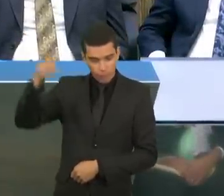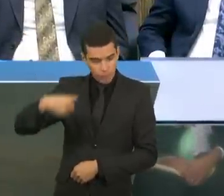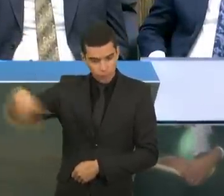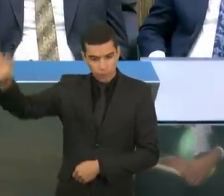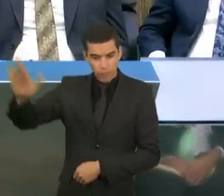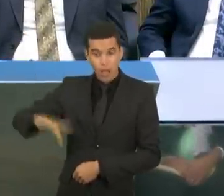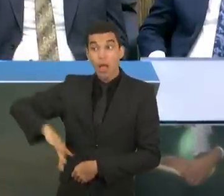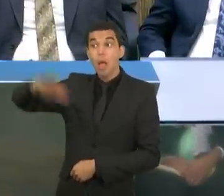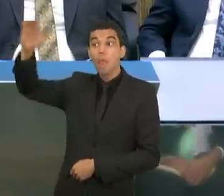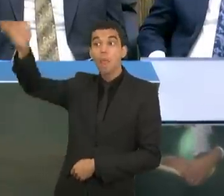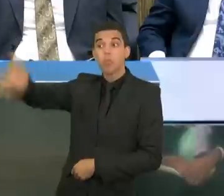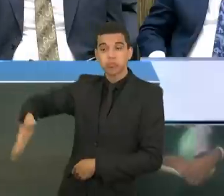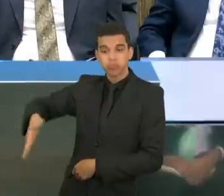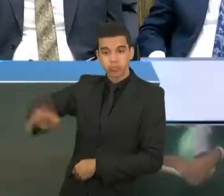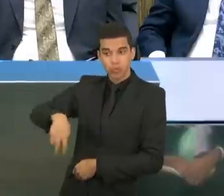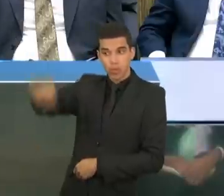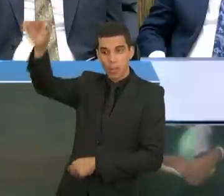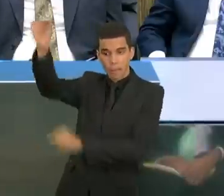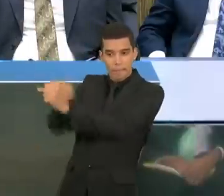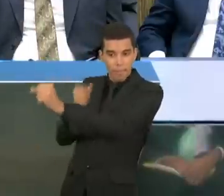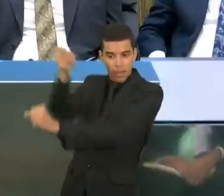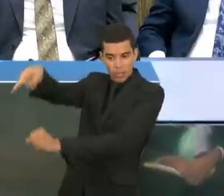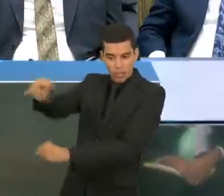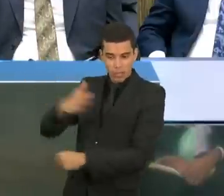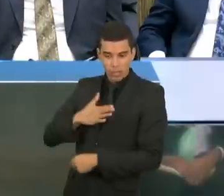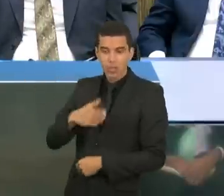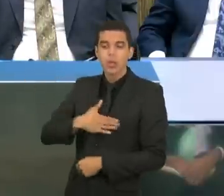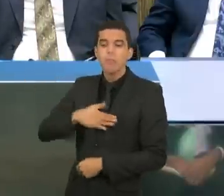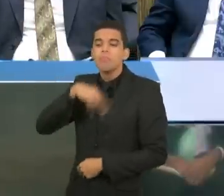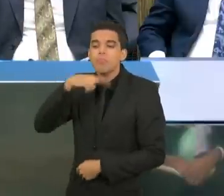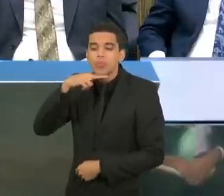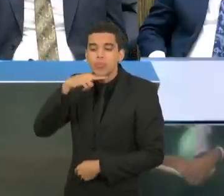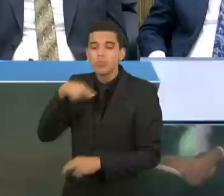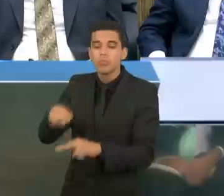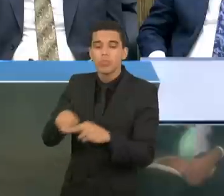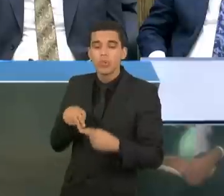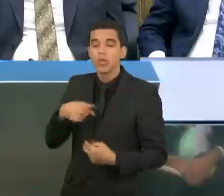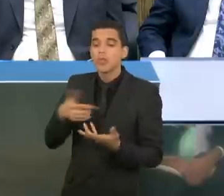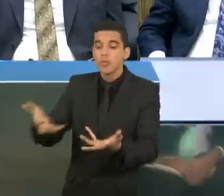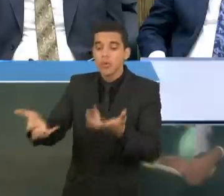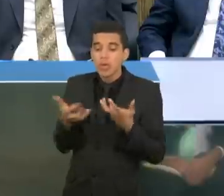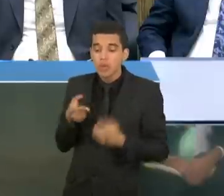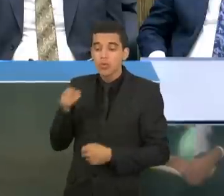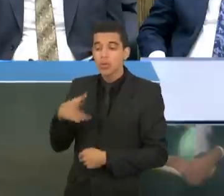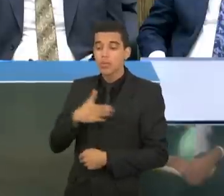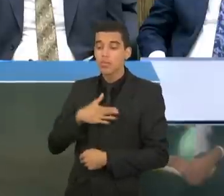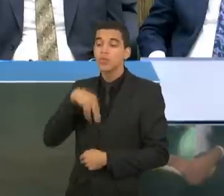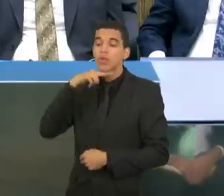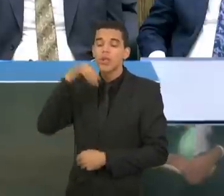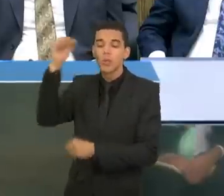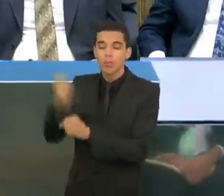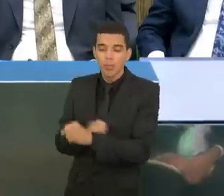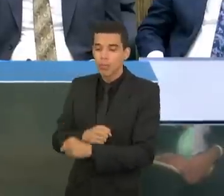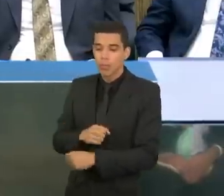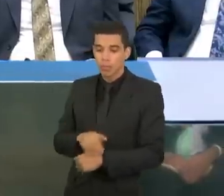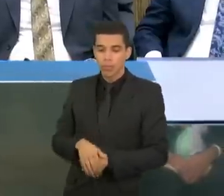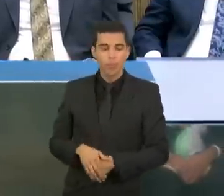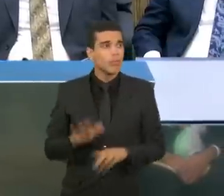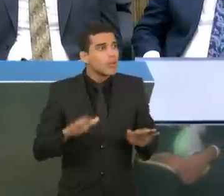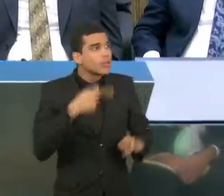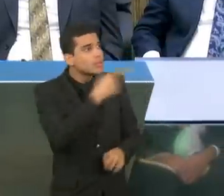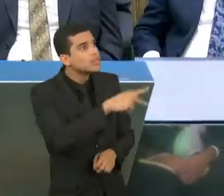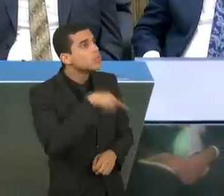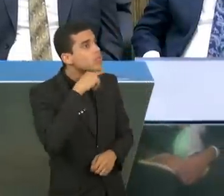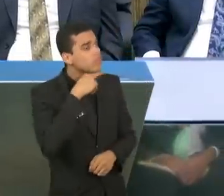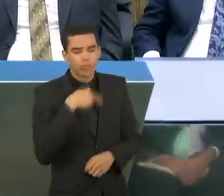e mata ele, porque eu quero ele morto. Mas é seu neto, mate ele. Levou